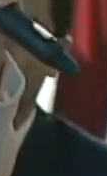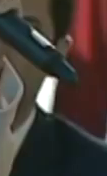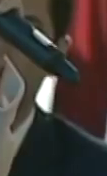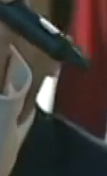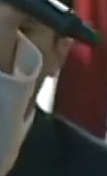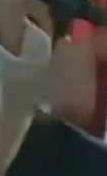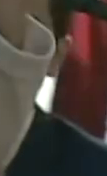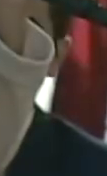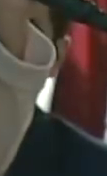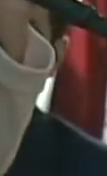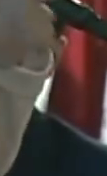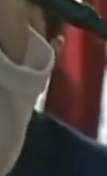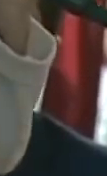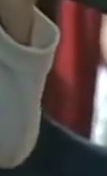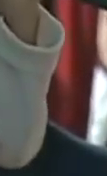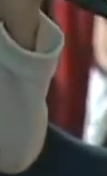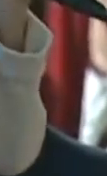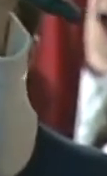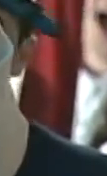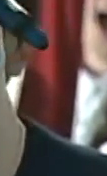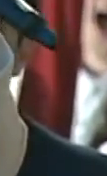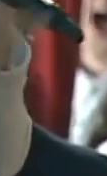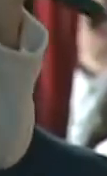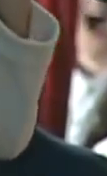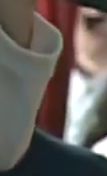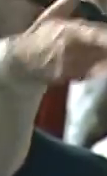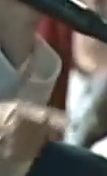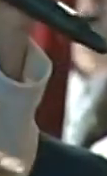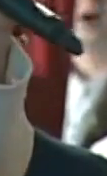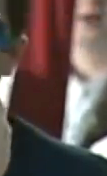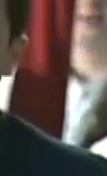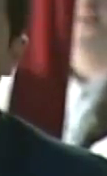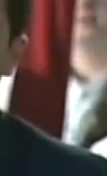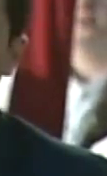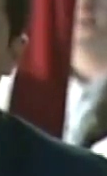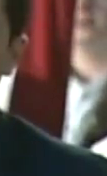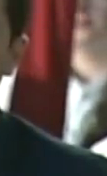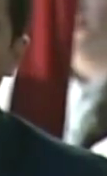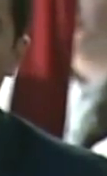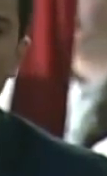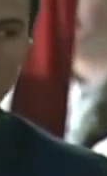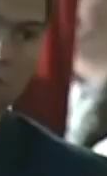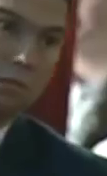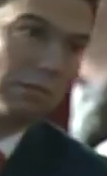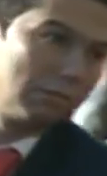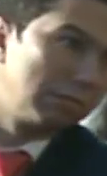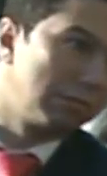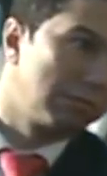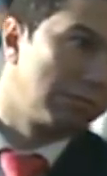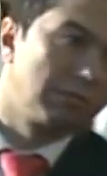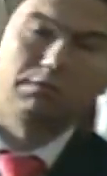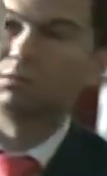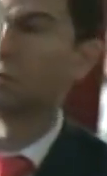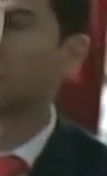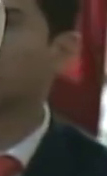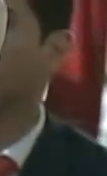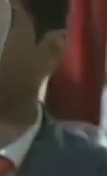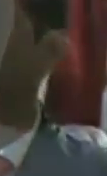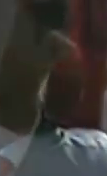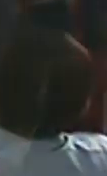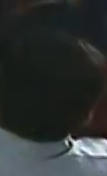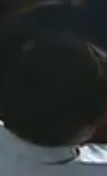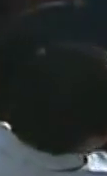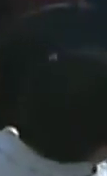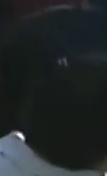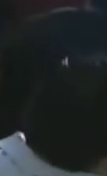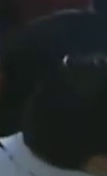da Venezuela, aos revolucionários bolivarianos, à juventude e ao presidente Nicolás Maduro, nosso